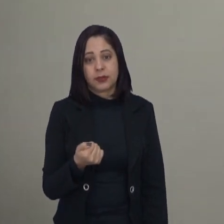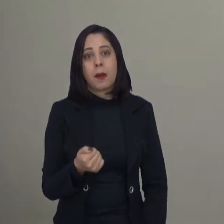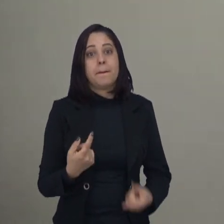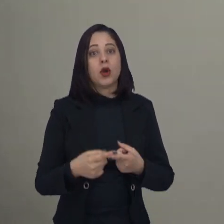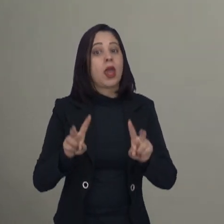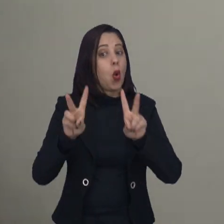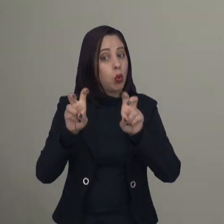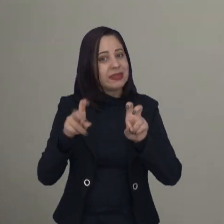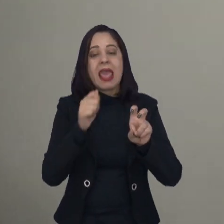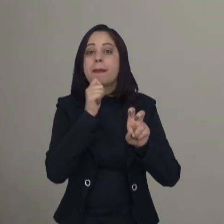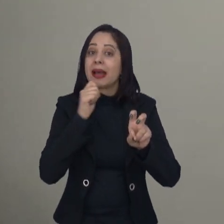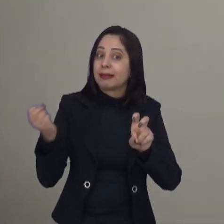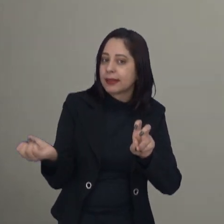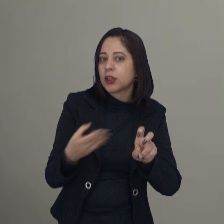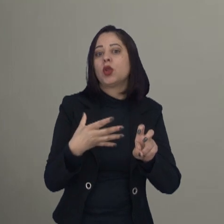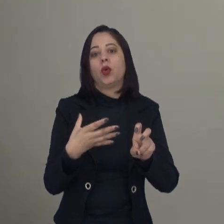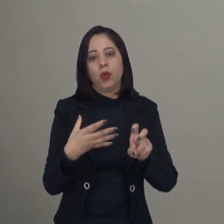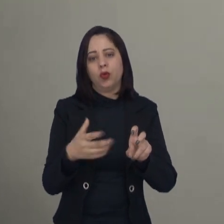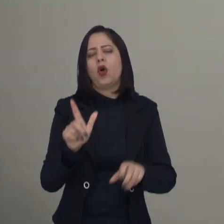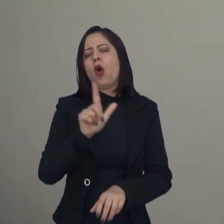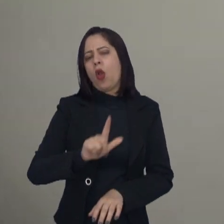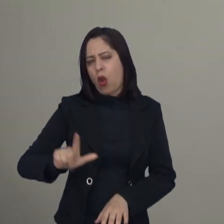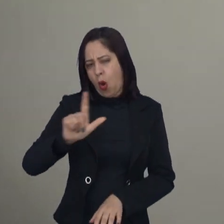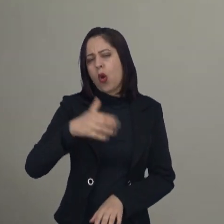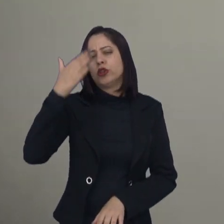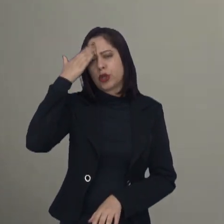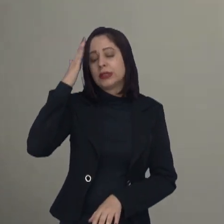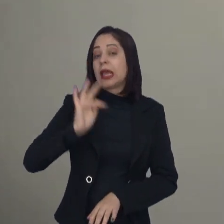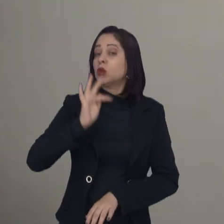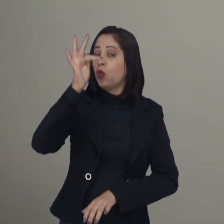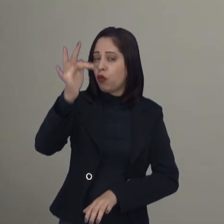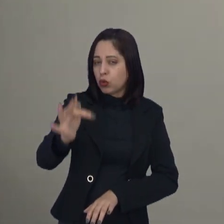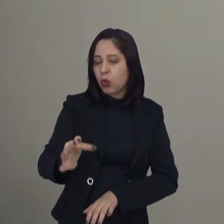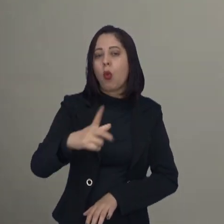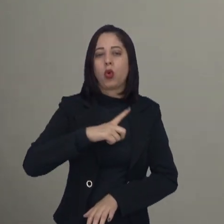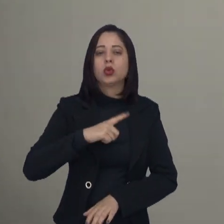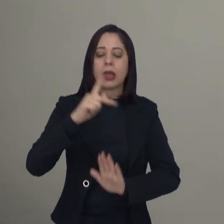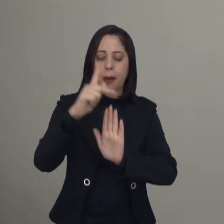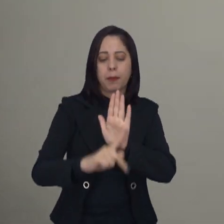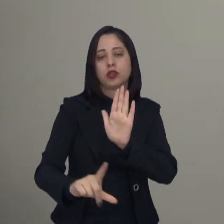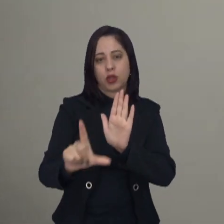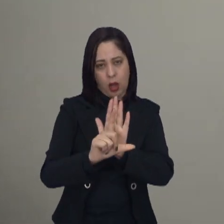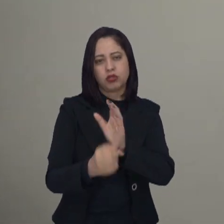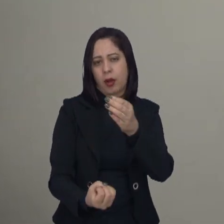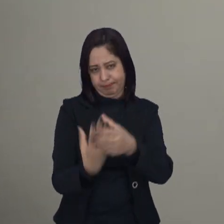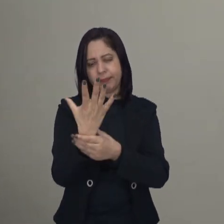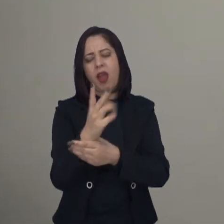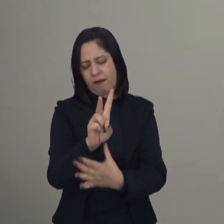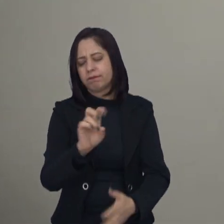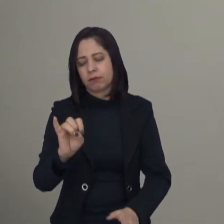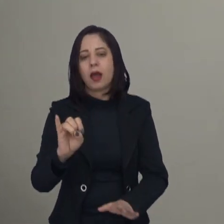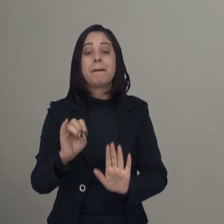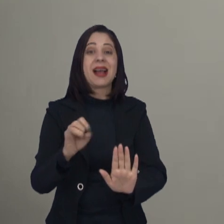recente, ele está crescendo agora. Lógico que vão surgir projetos de leis que vão ser aprovados, vão estar em tramitação aí, mas